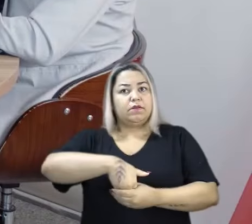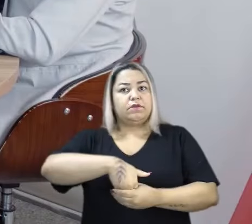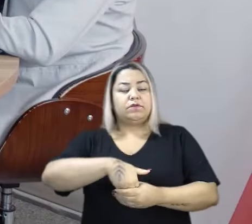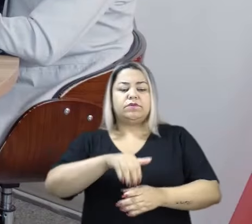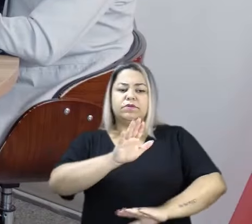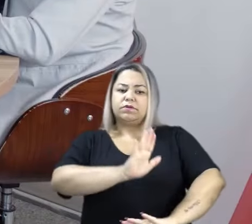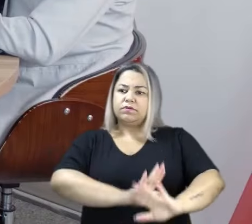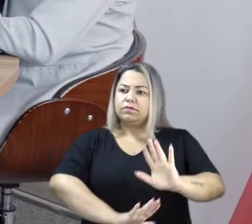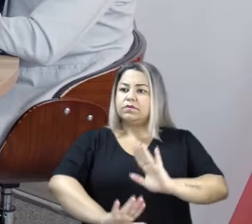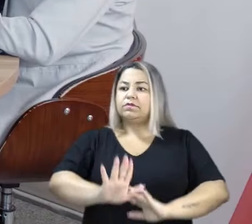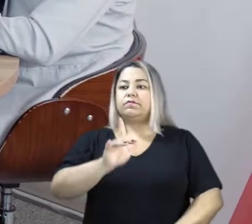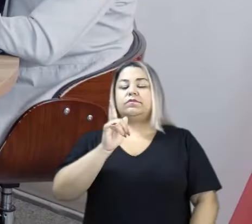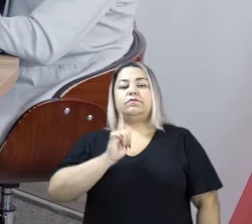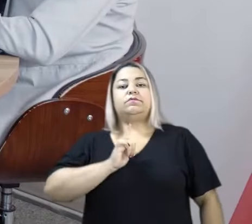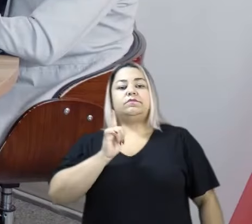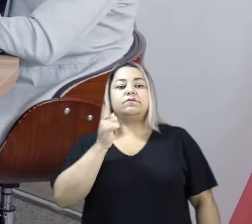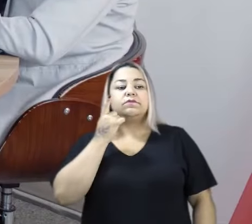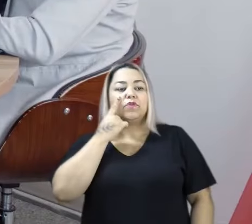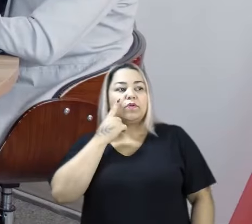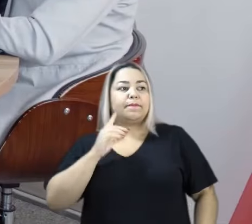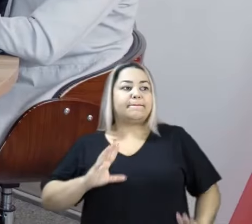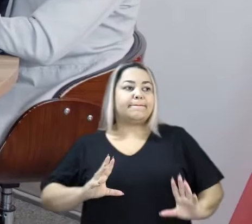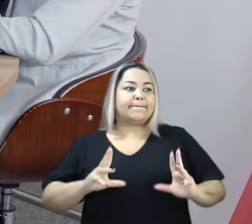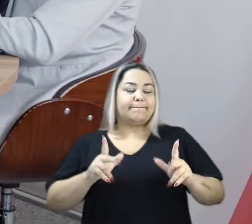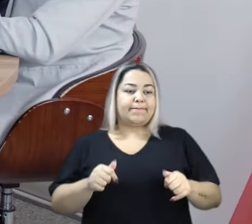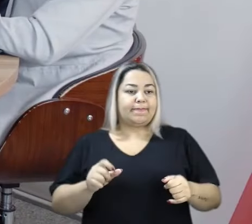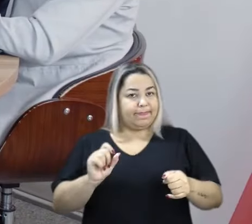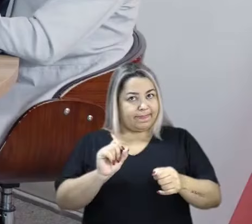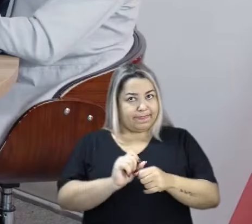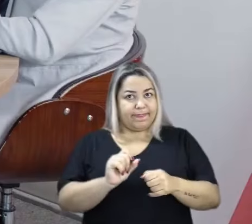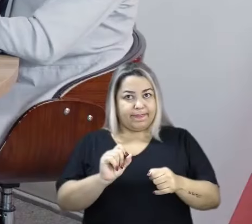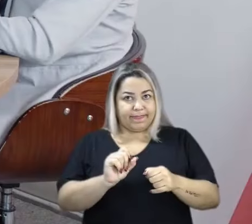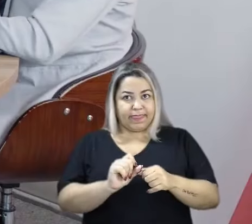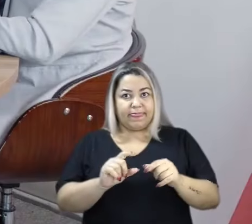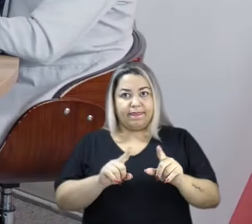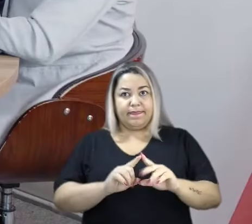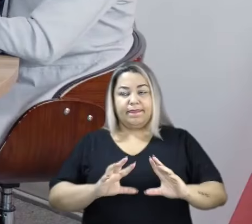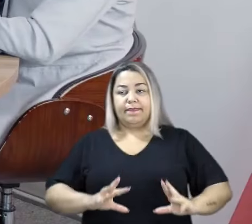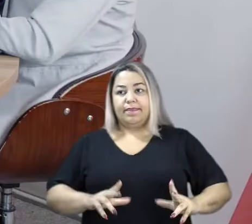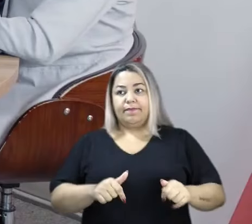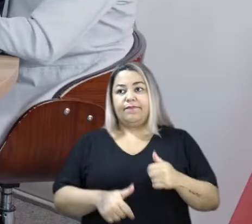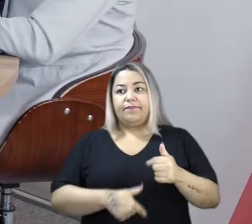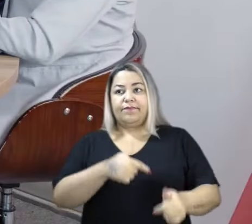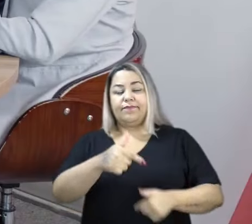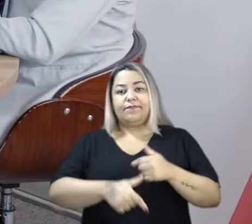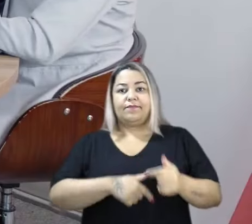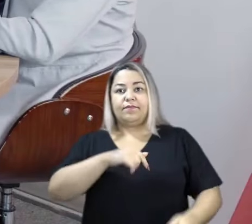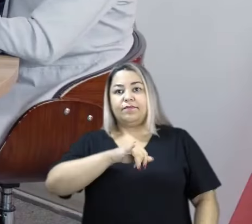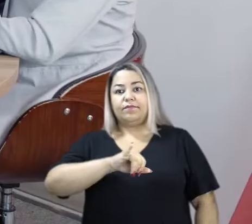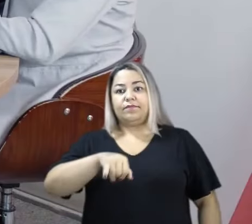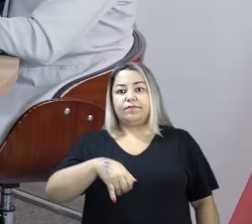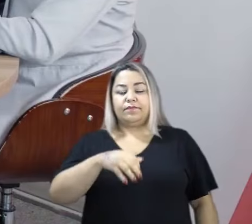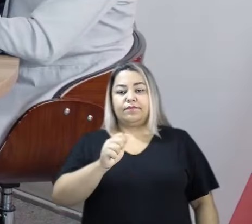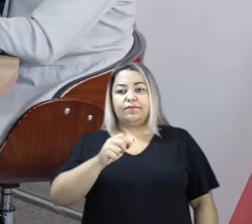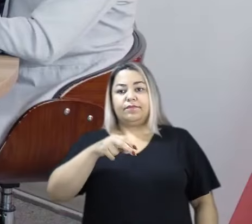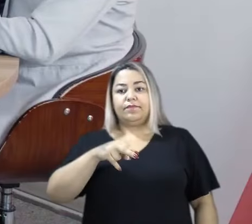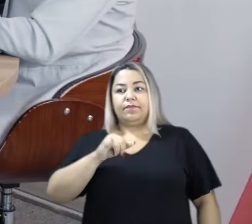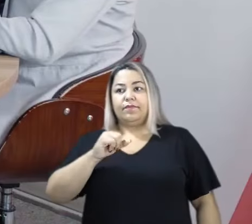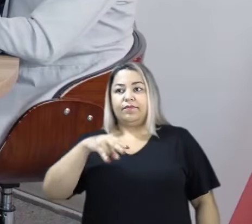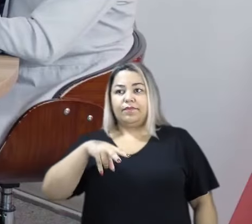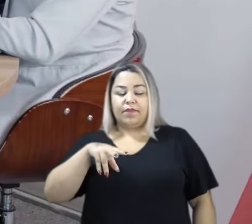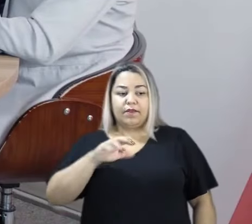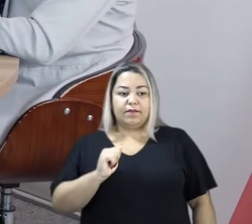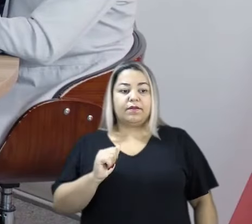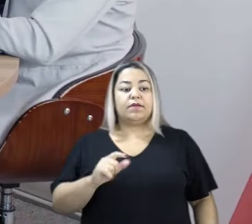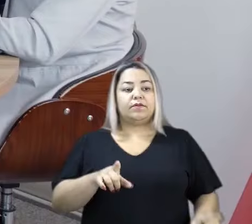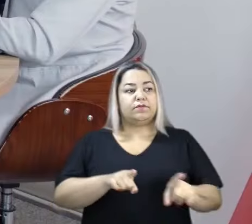ter muita atenção nisso, porque senão tudo que foi feito, todo esse trabalho que a Janaína está falando aqui, que foi feito, ele vai